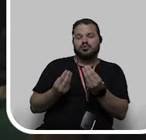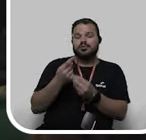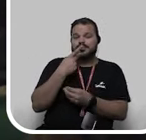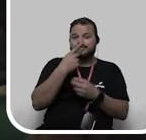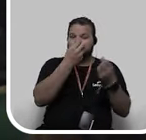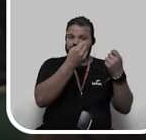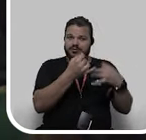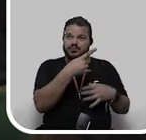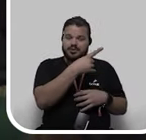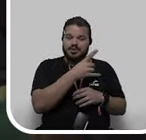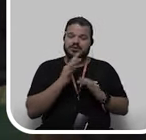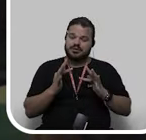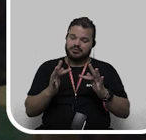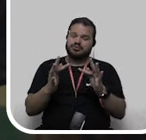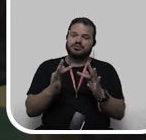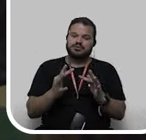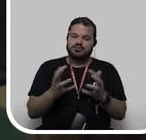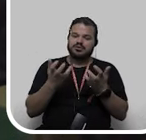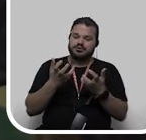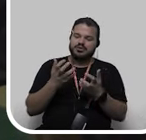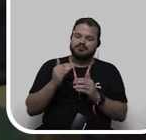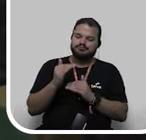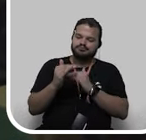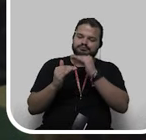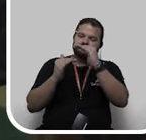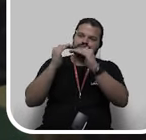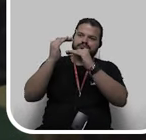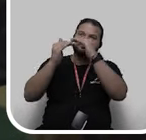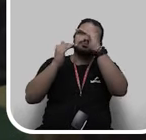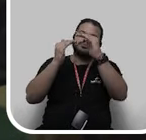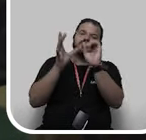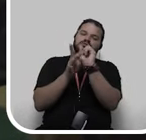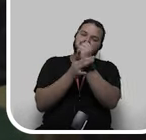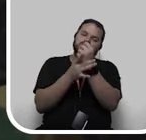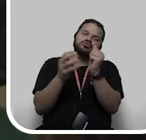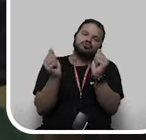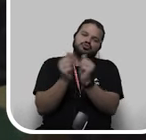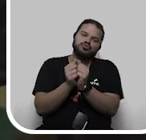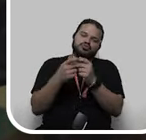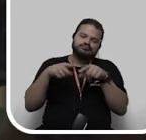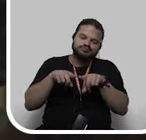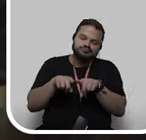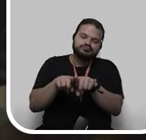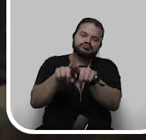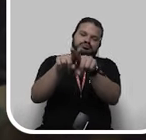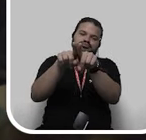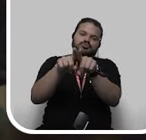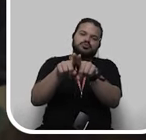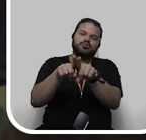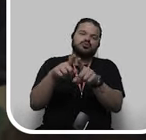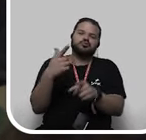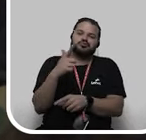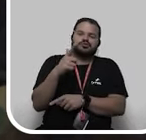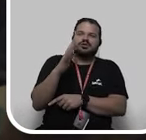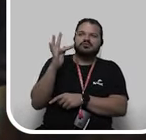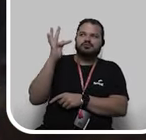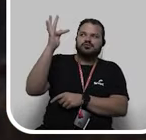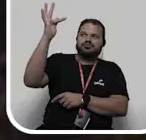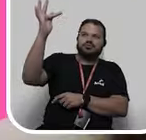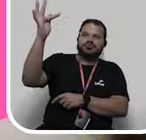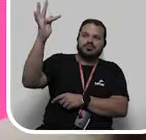a tecnologia, ela está crescendo a cada dia, então a segurança vai crescer junto. A gente não tem futuro e não